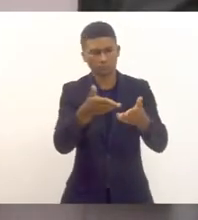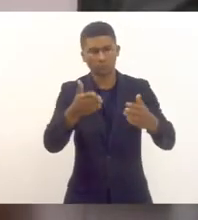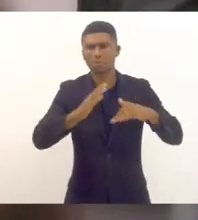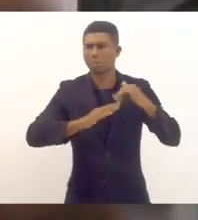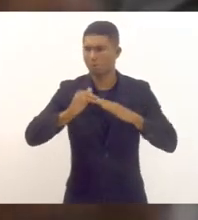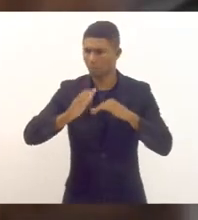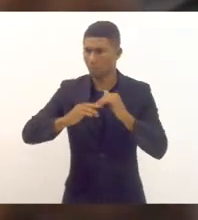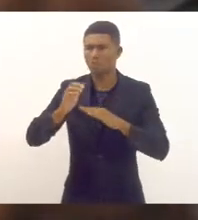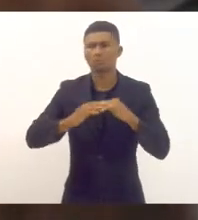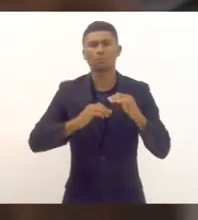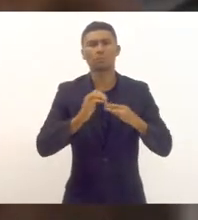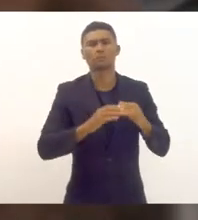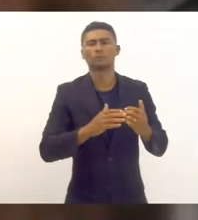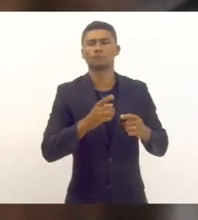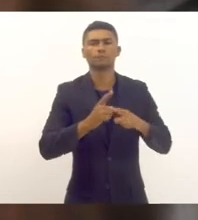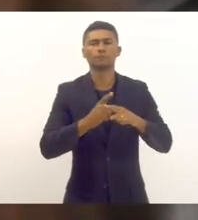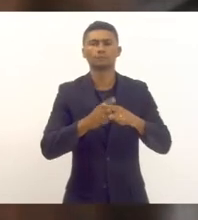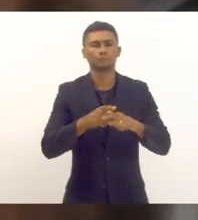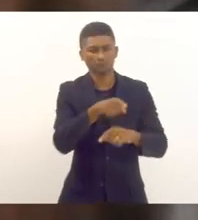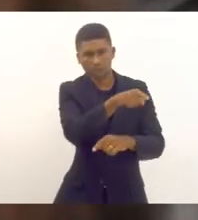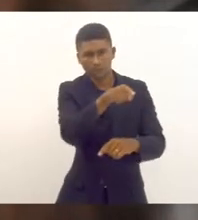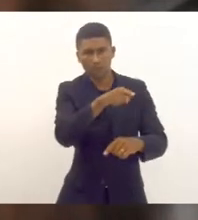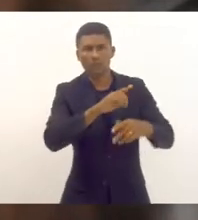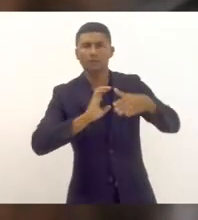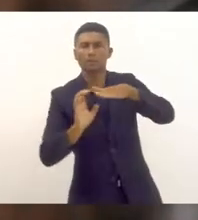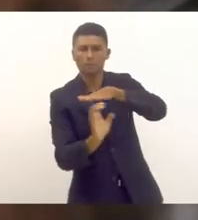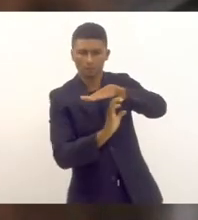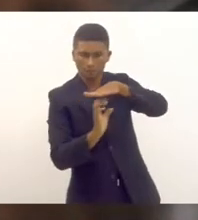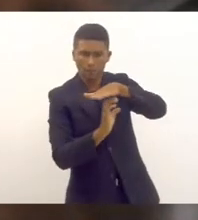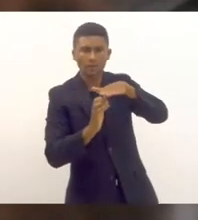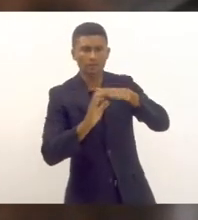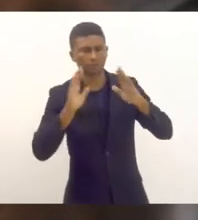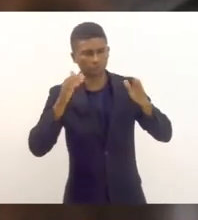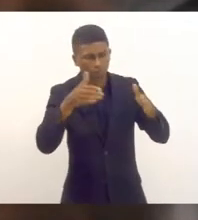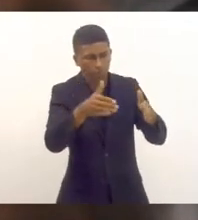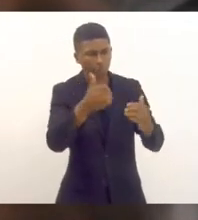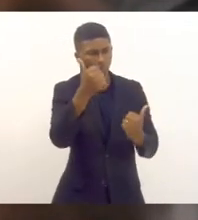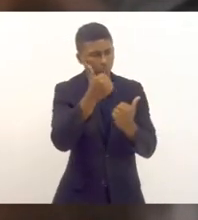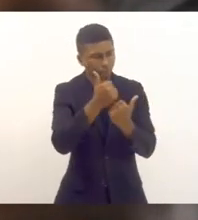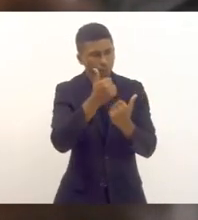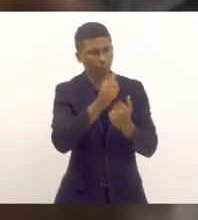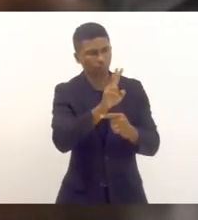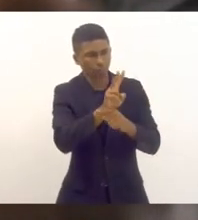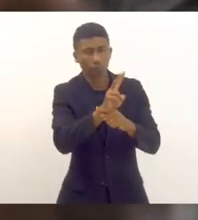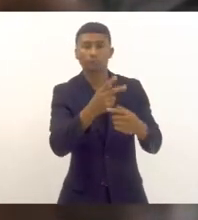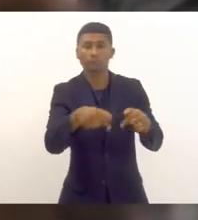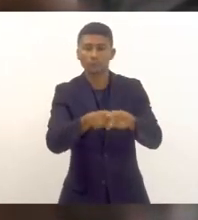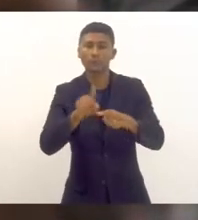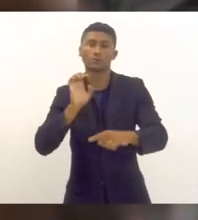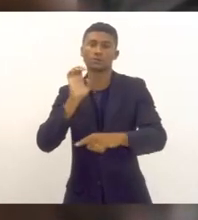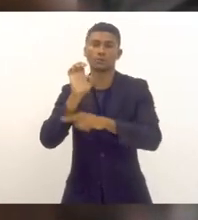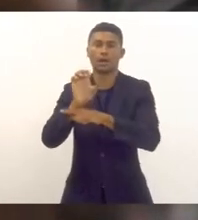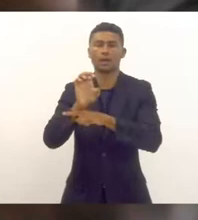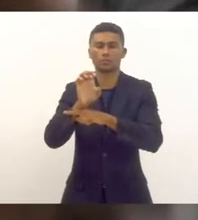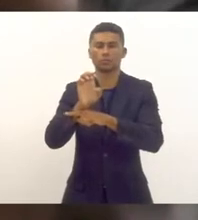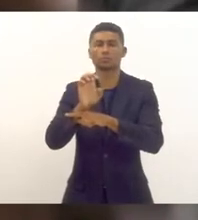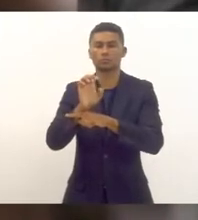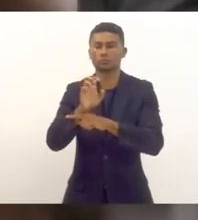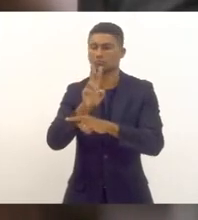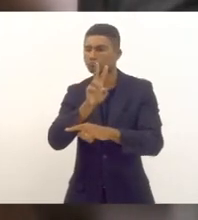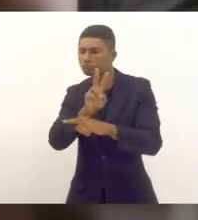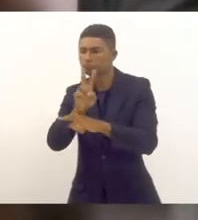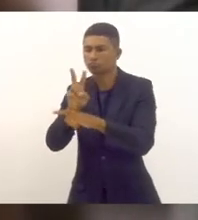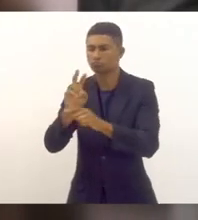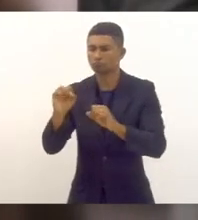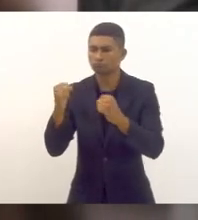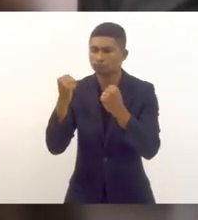não somente da sua empresa e do que ele faz, mas defensor do nosso Estado. Né? Eu vejo aqui também o